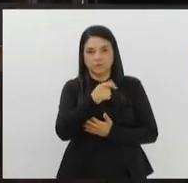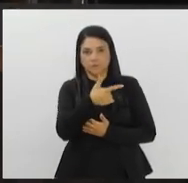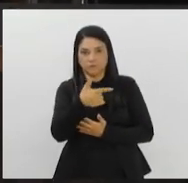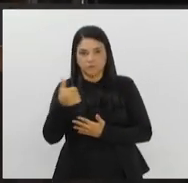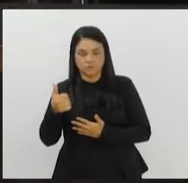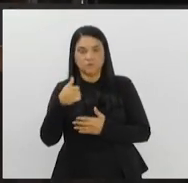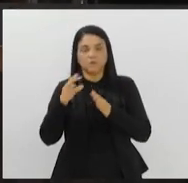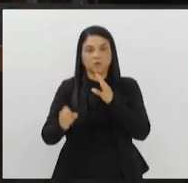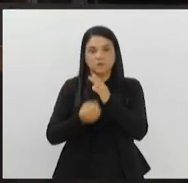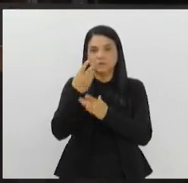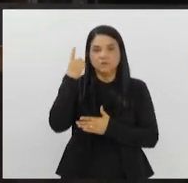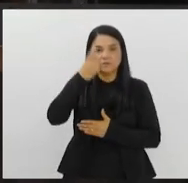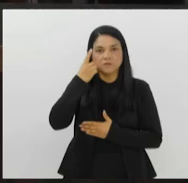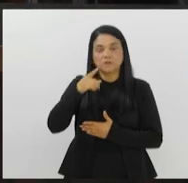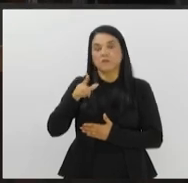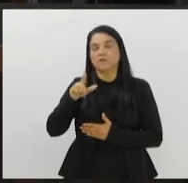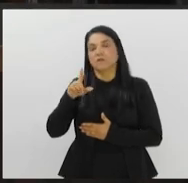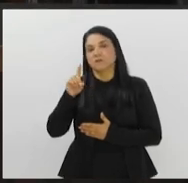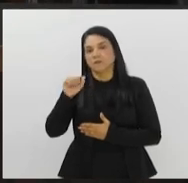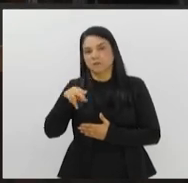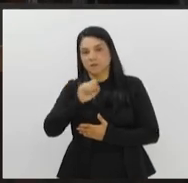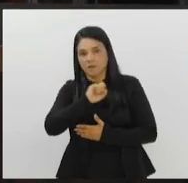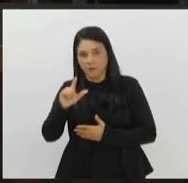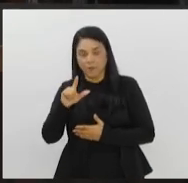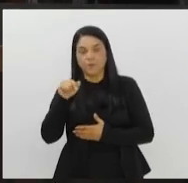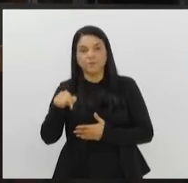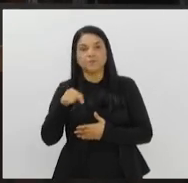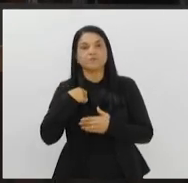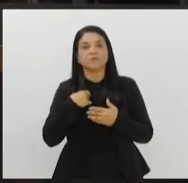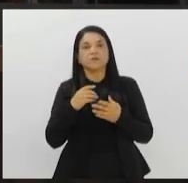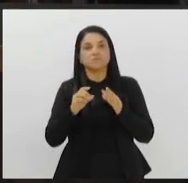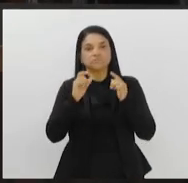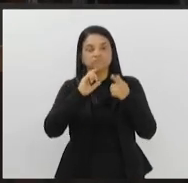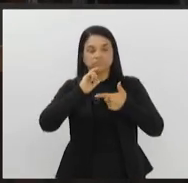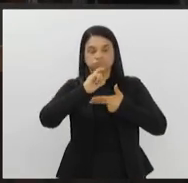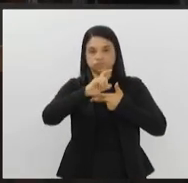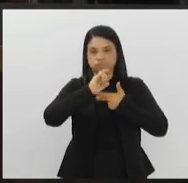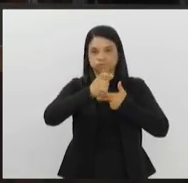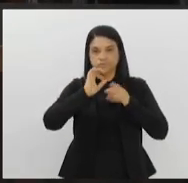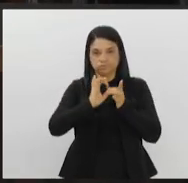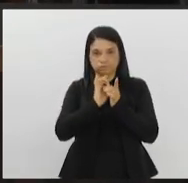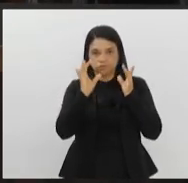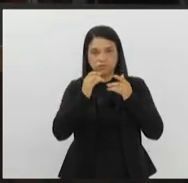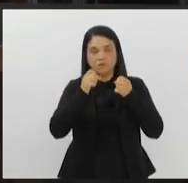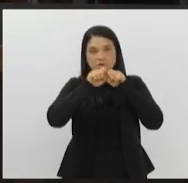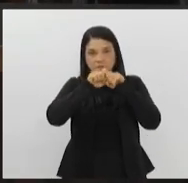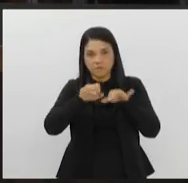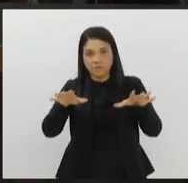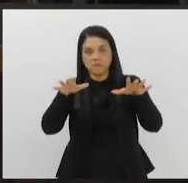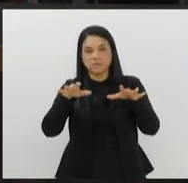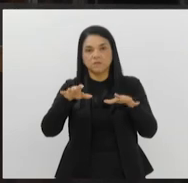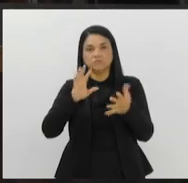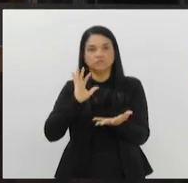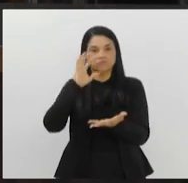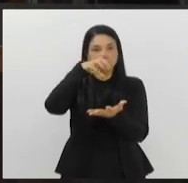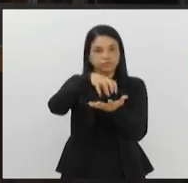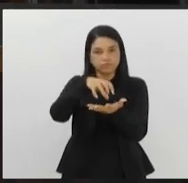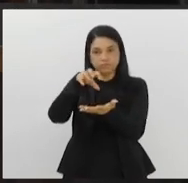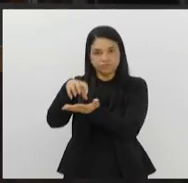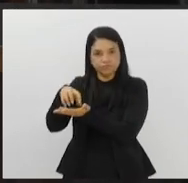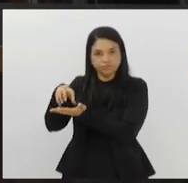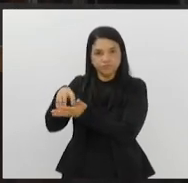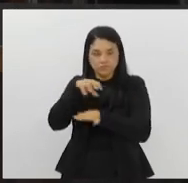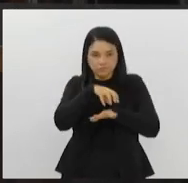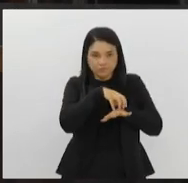de autoria do deputado Daniel Brelon, que autoriza o Poder Executivo a ampliação e criação de postos itinerantes